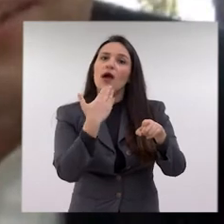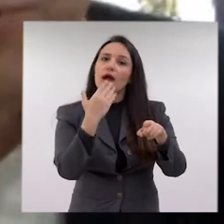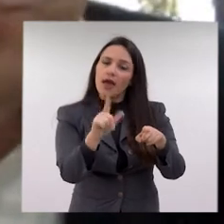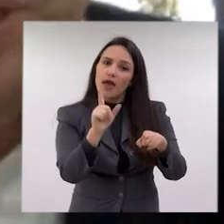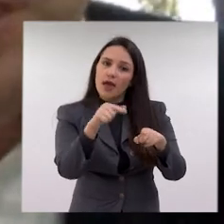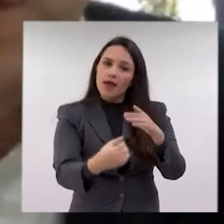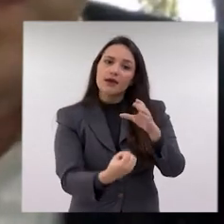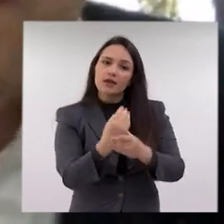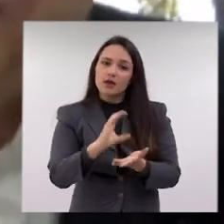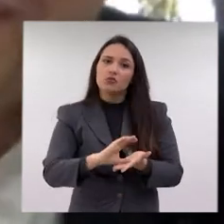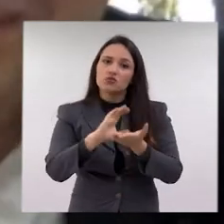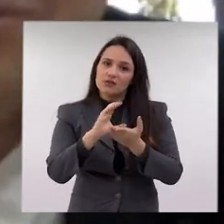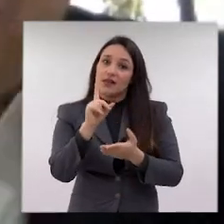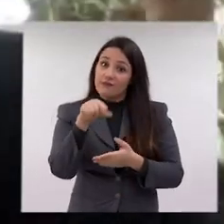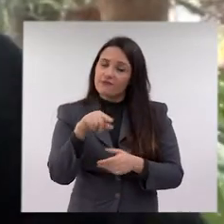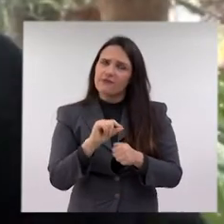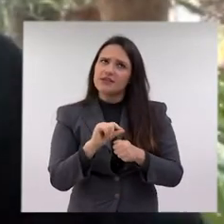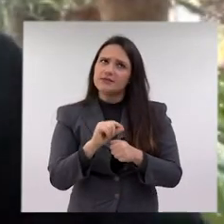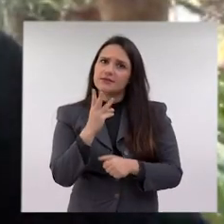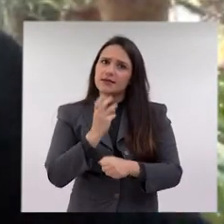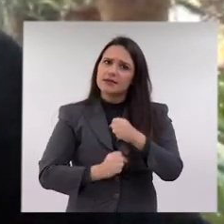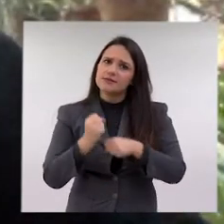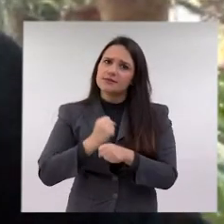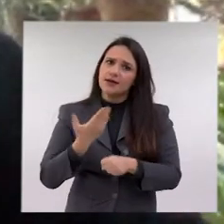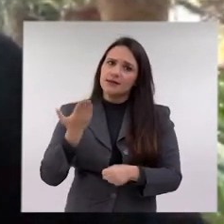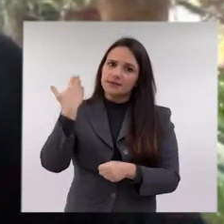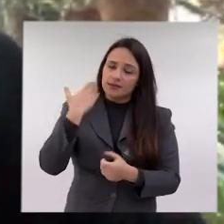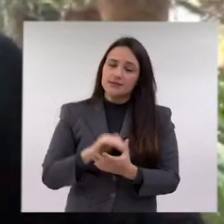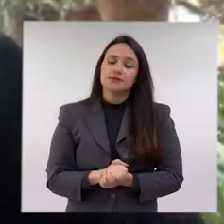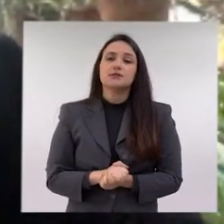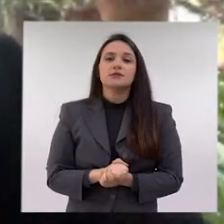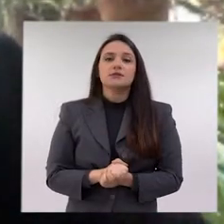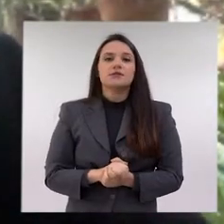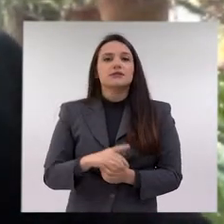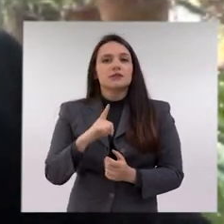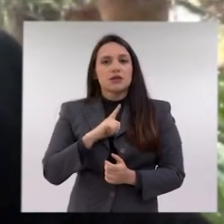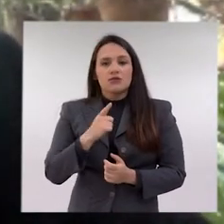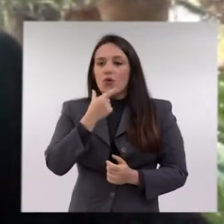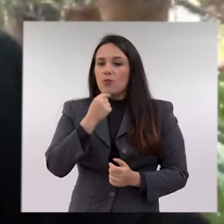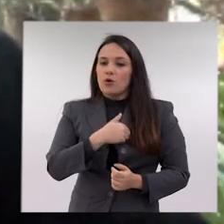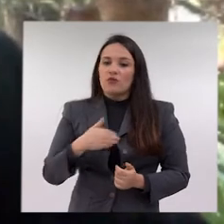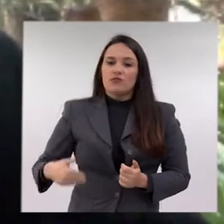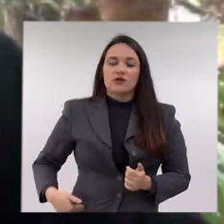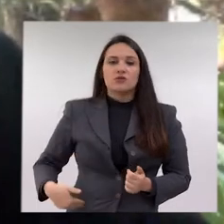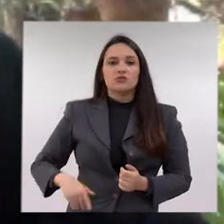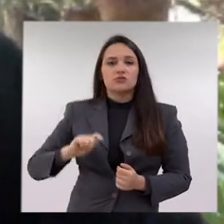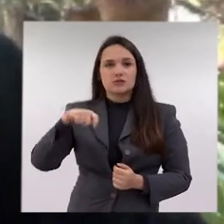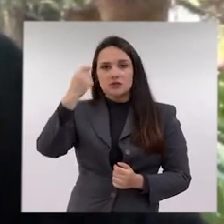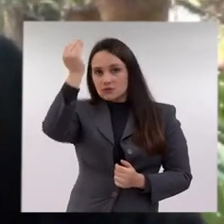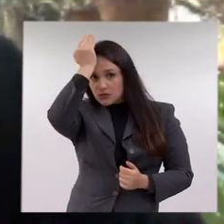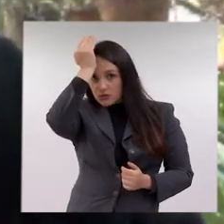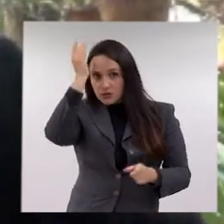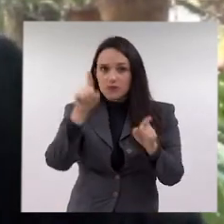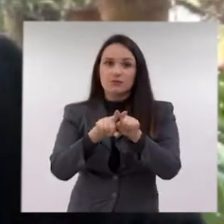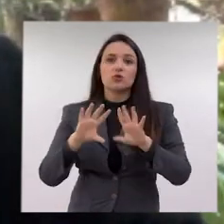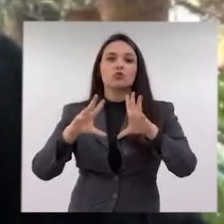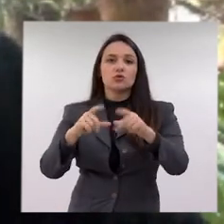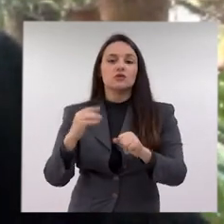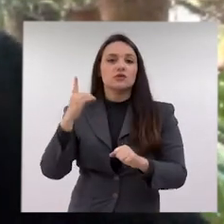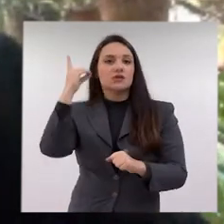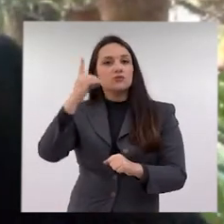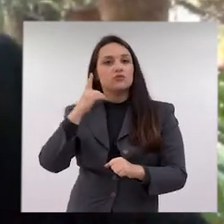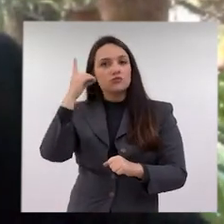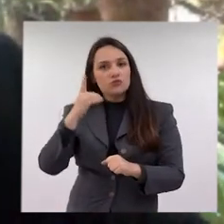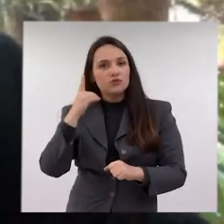a criação do CRI, 3 anos atrás. Contamos com a participação do nosso governador Reinaldo Azambuja, deputados